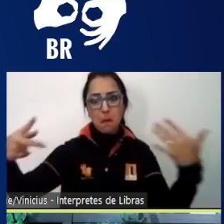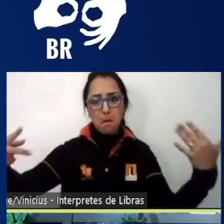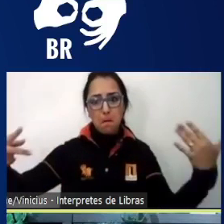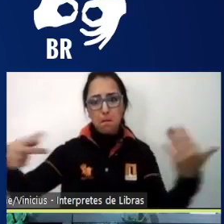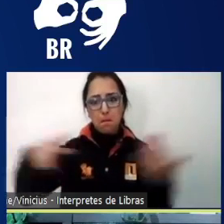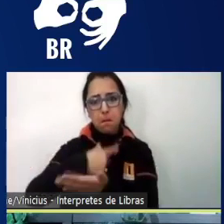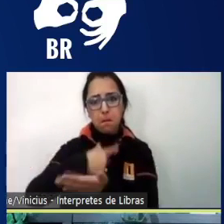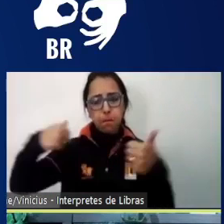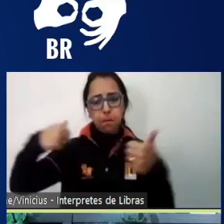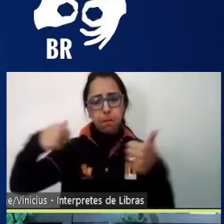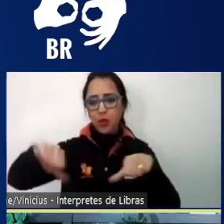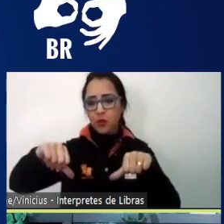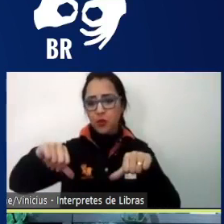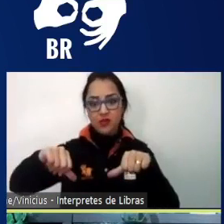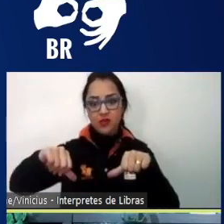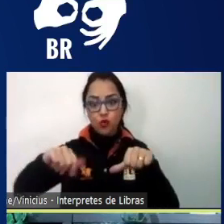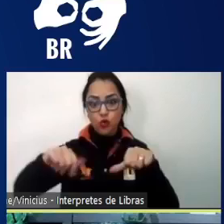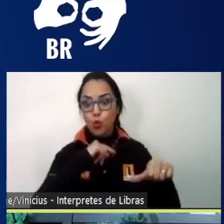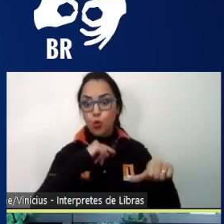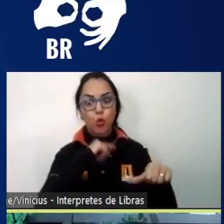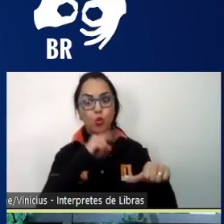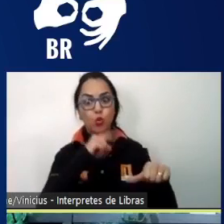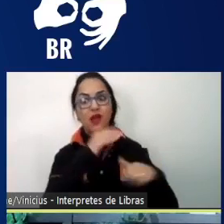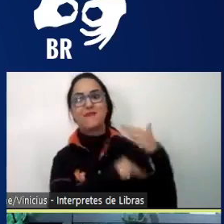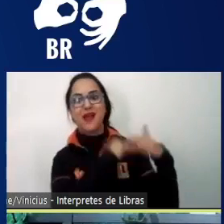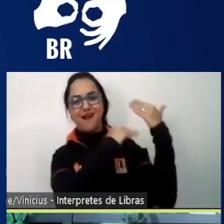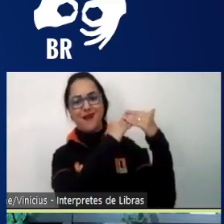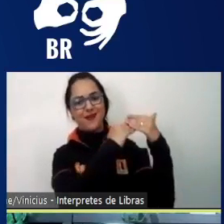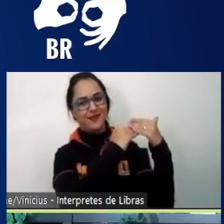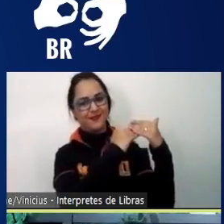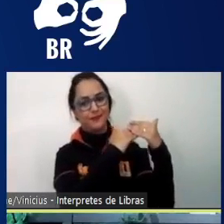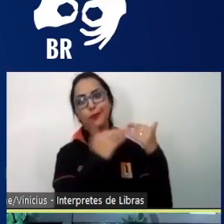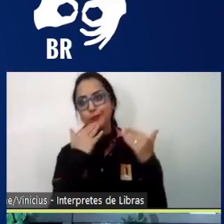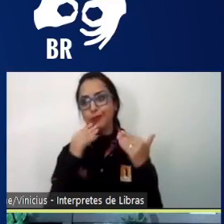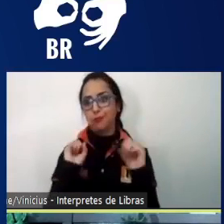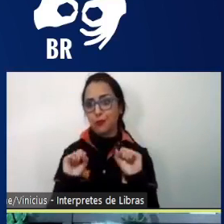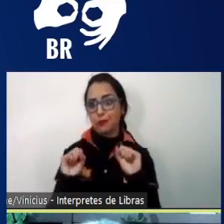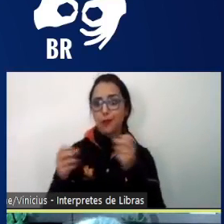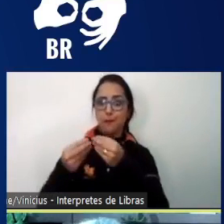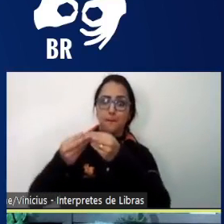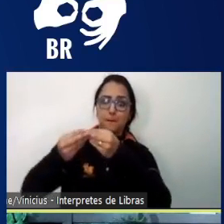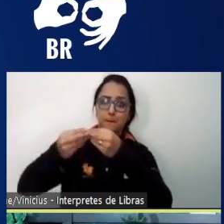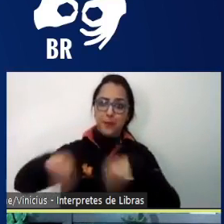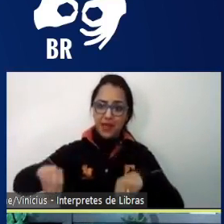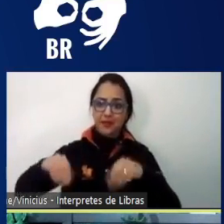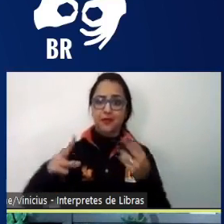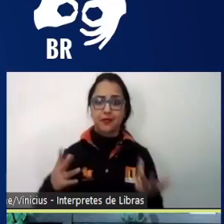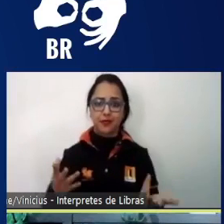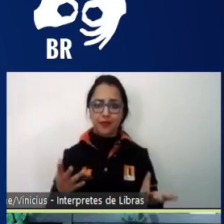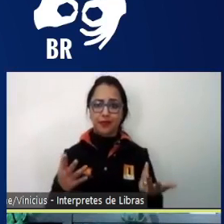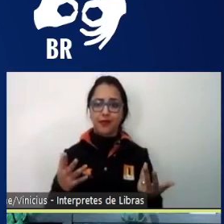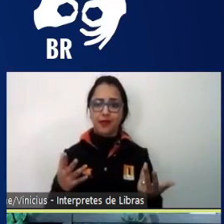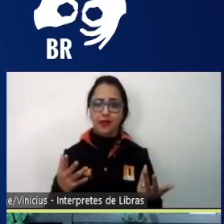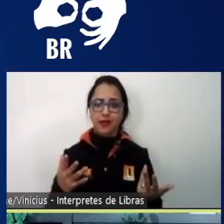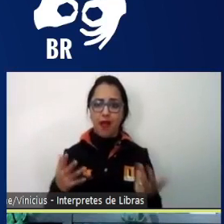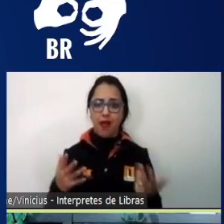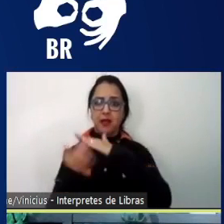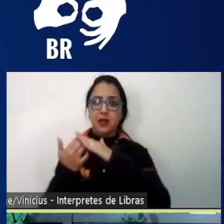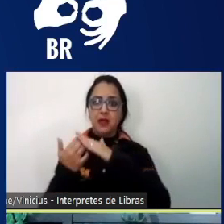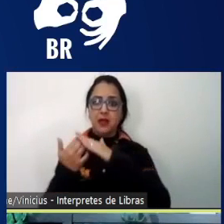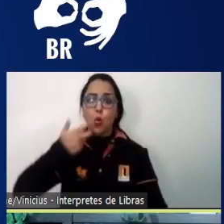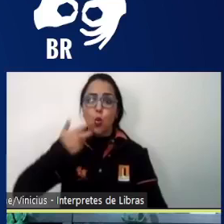não vão contribuir para a produtividade e, obviamente, para a lucratividade dessa empresa.